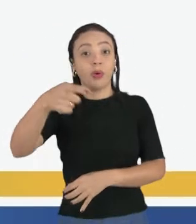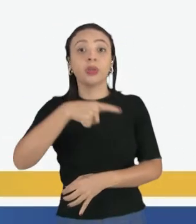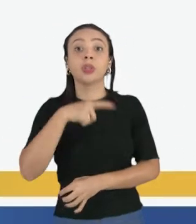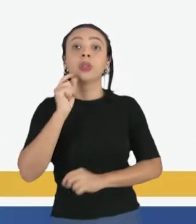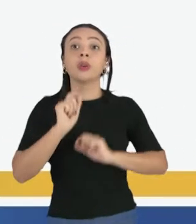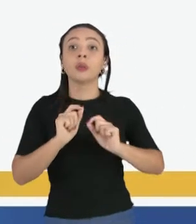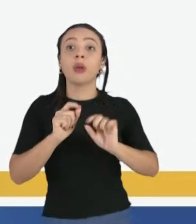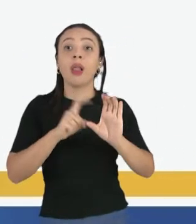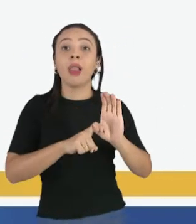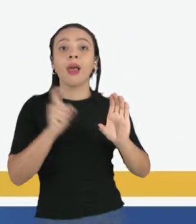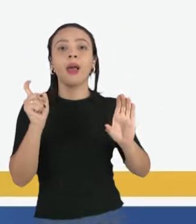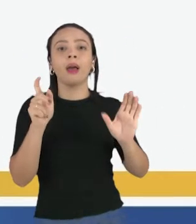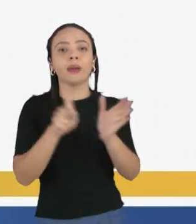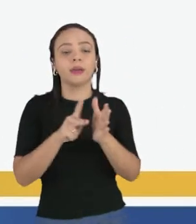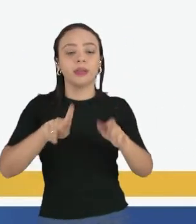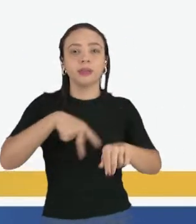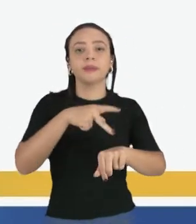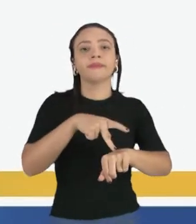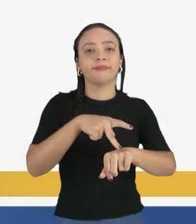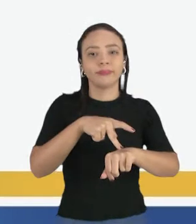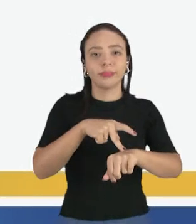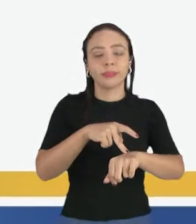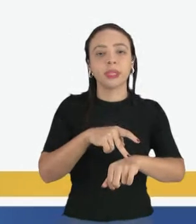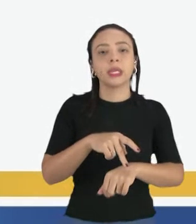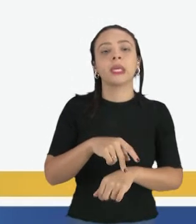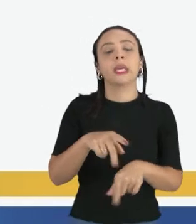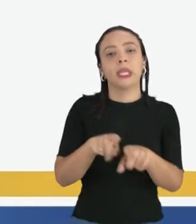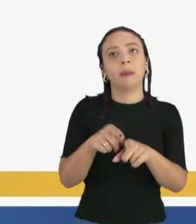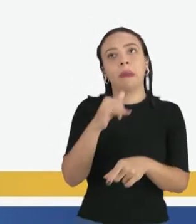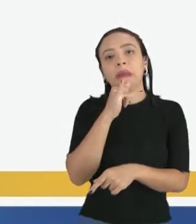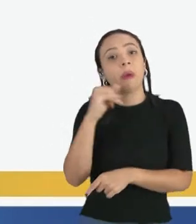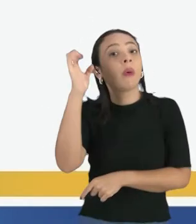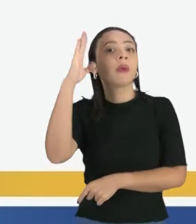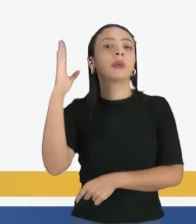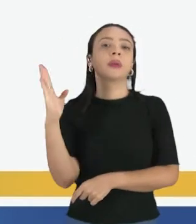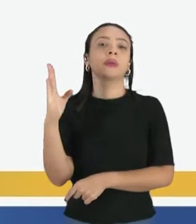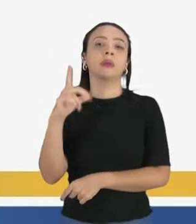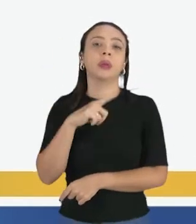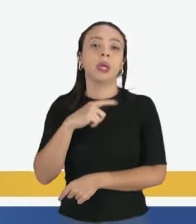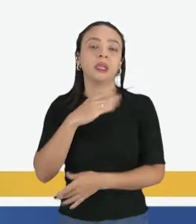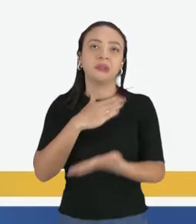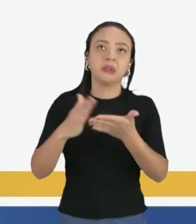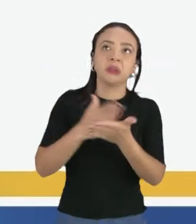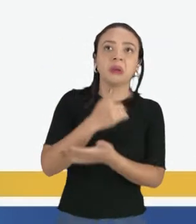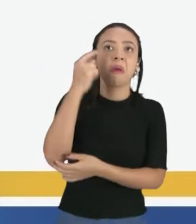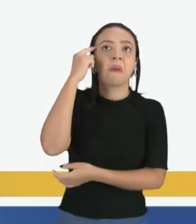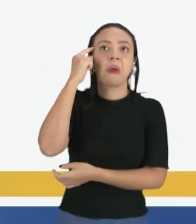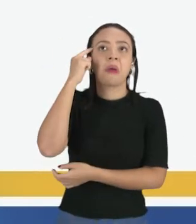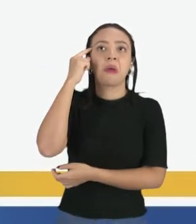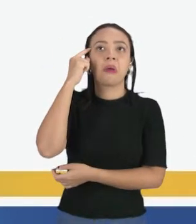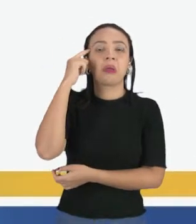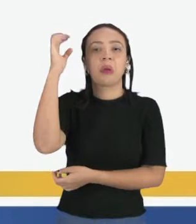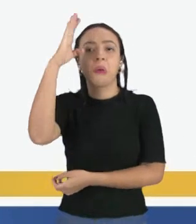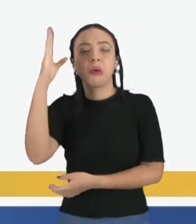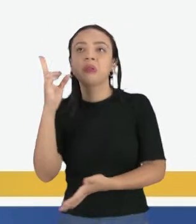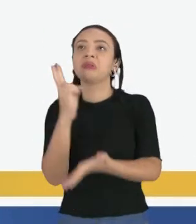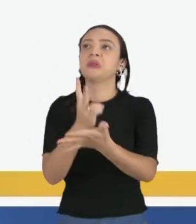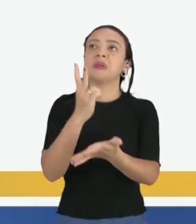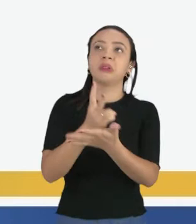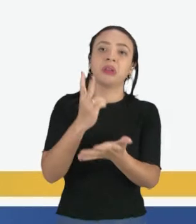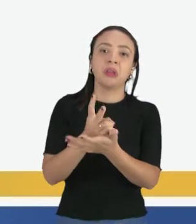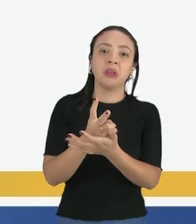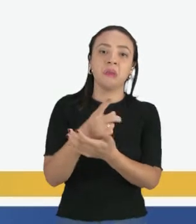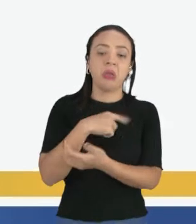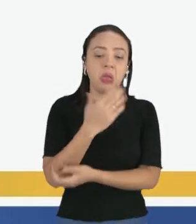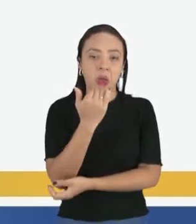certa independência de país. E aí a gente não descarta o próprio Brasil, que alguns pensam que vai ser sempre um fornecedor de